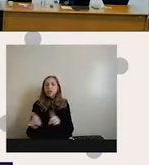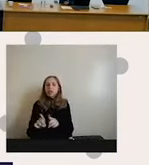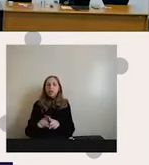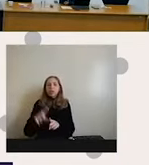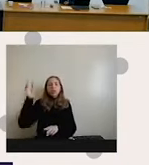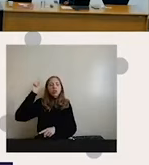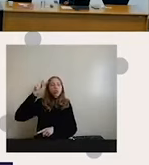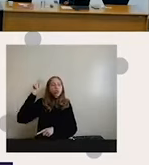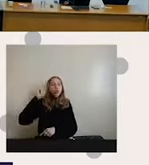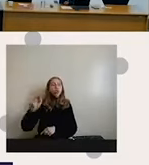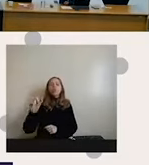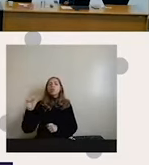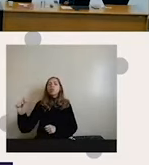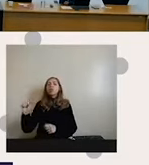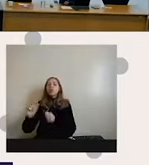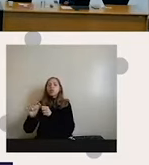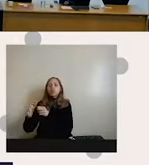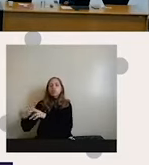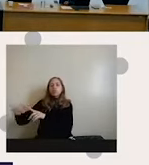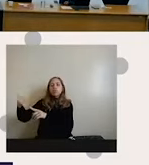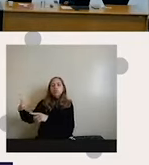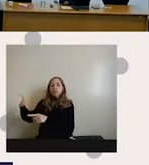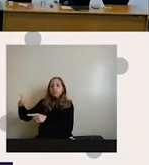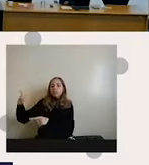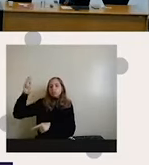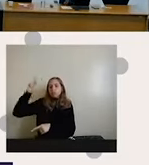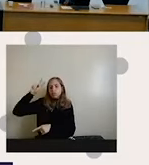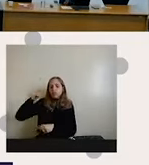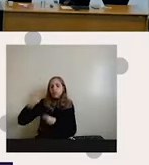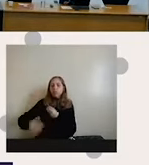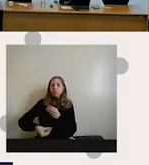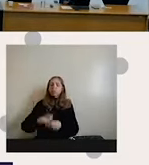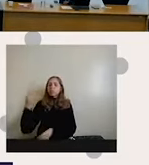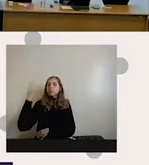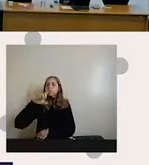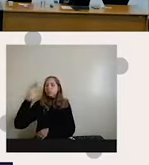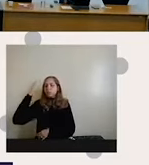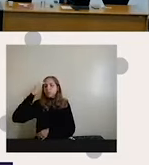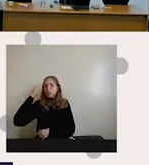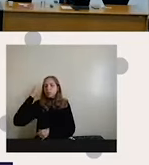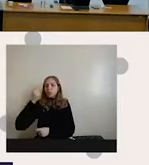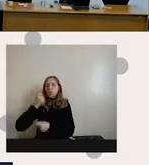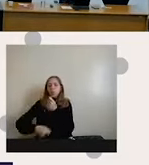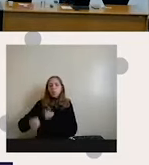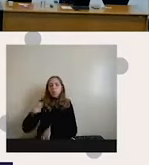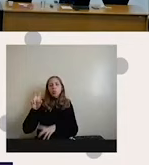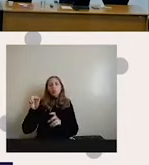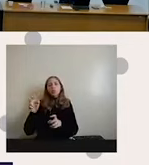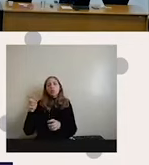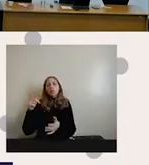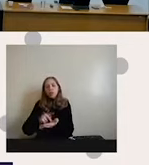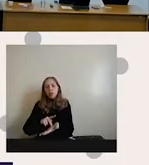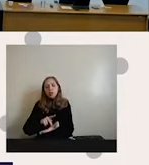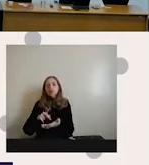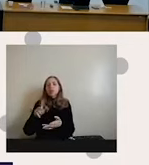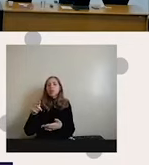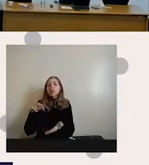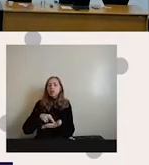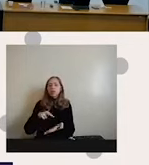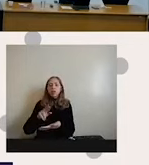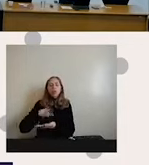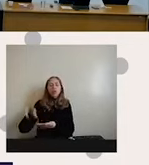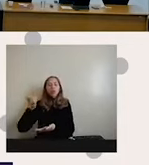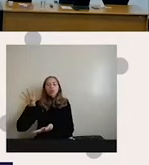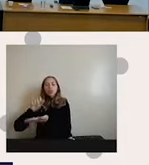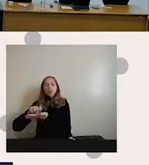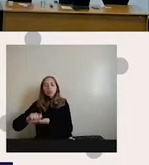do seu histórico de adoecimento, verificando como que ela compreende ergonomicamente o trabalho real, né, e não o prescrito. Esses dois